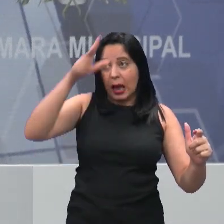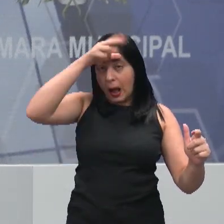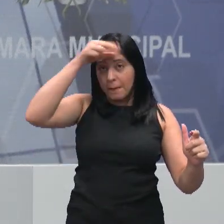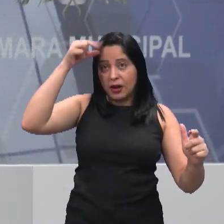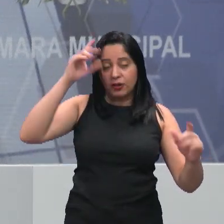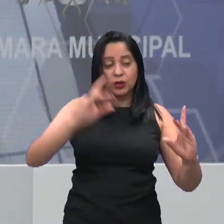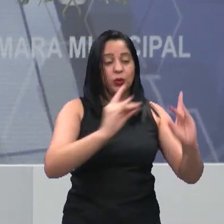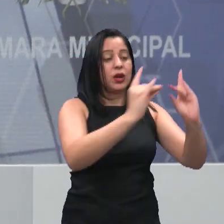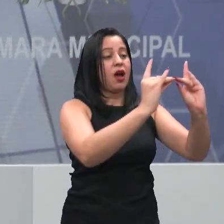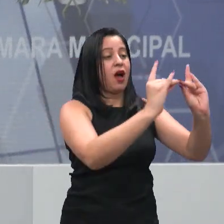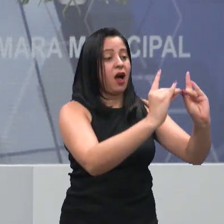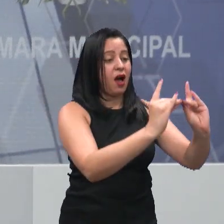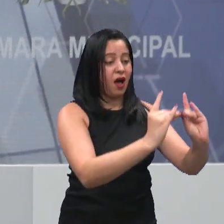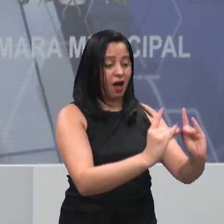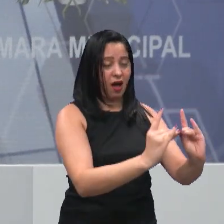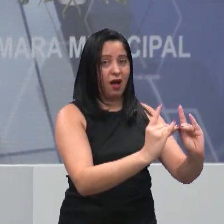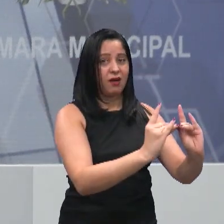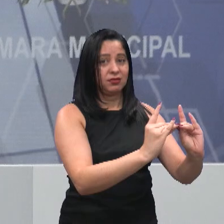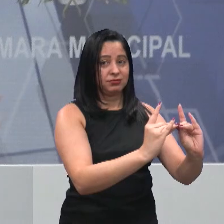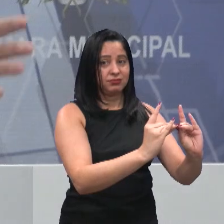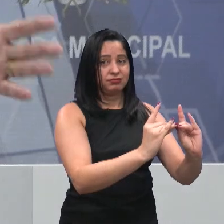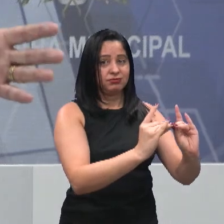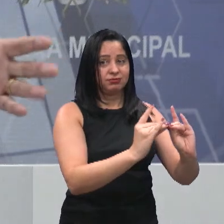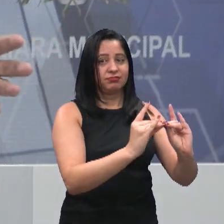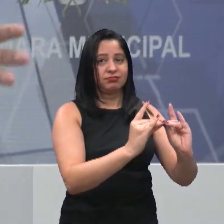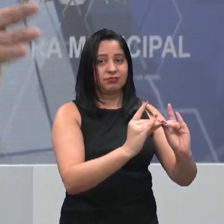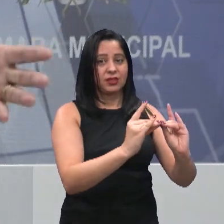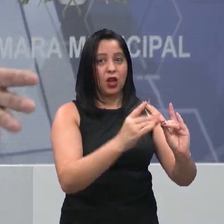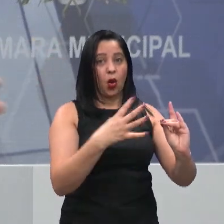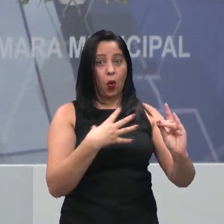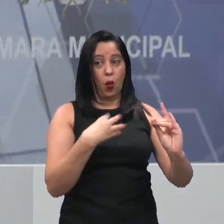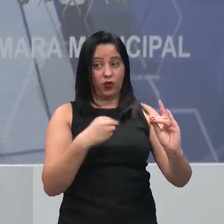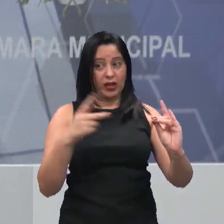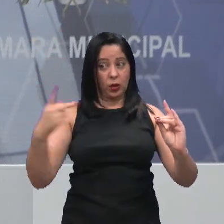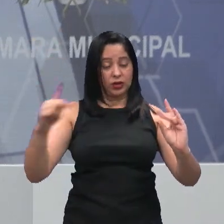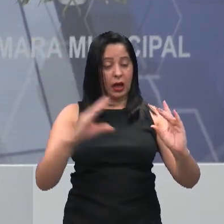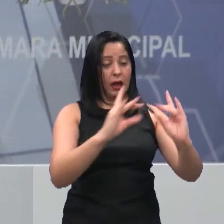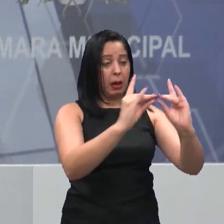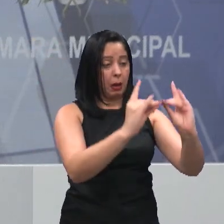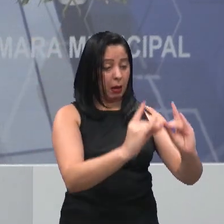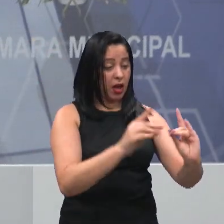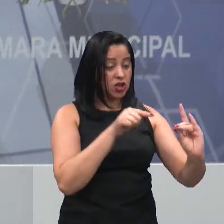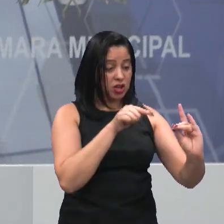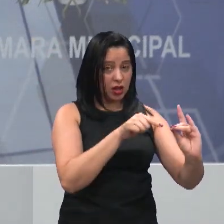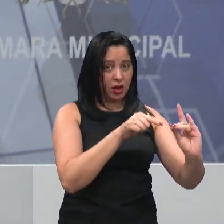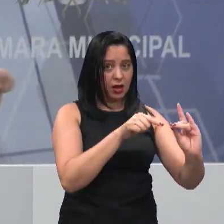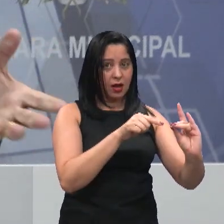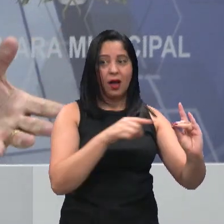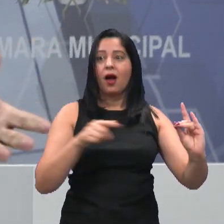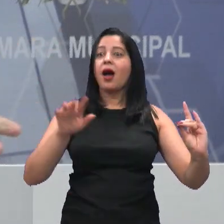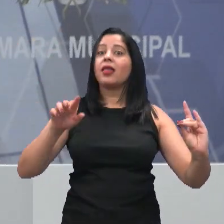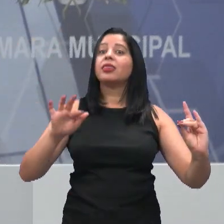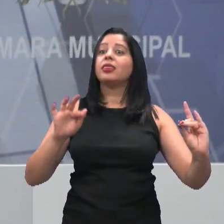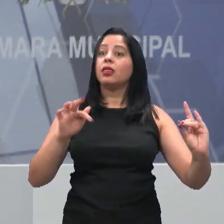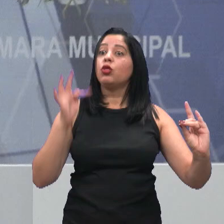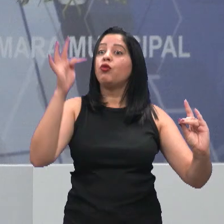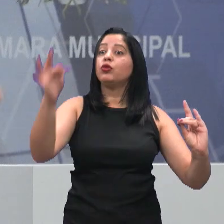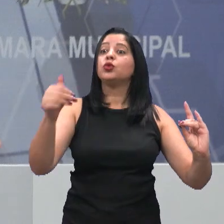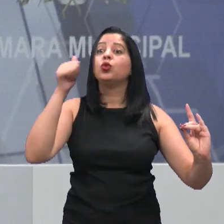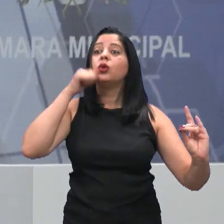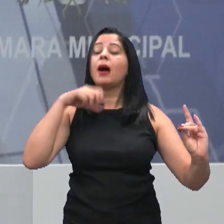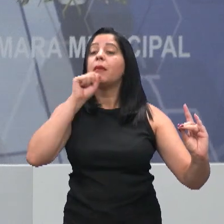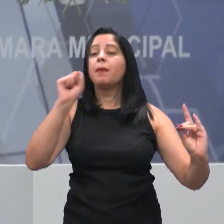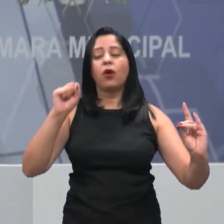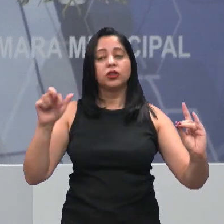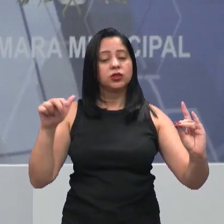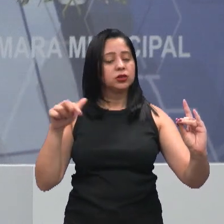sepultamento, e se esse filho está lá neste memorial, a mãe pode fazer ali uma visita e